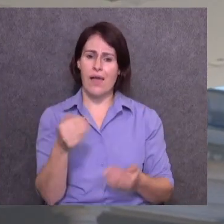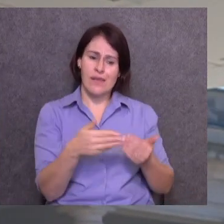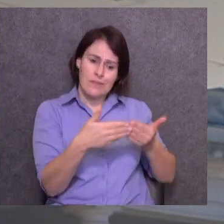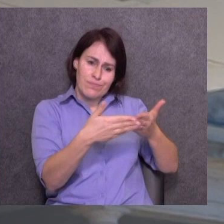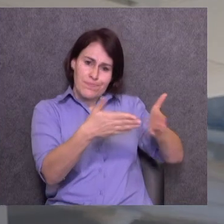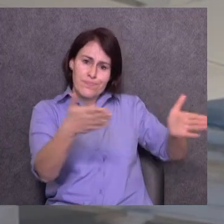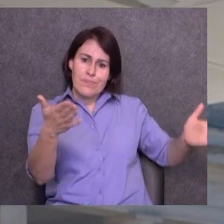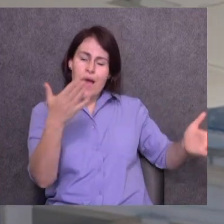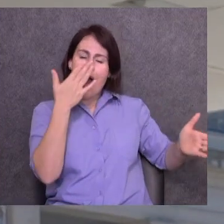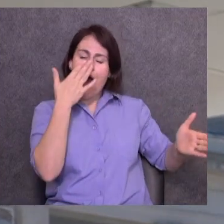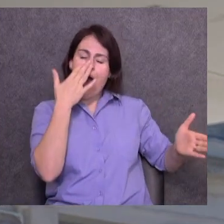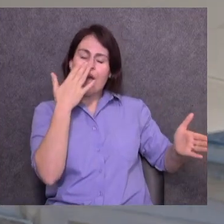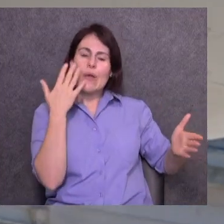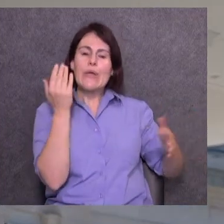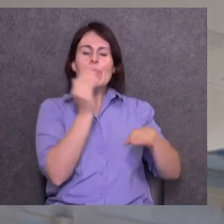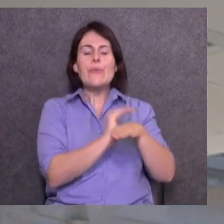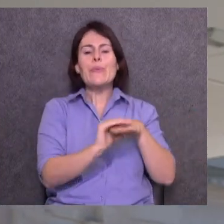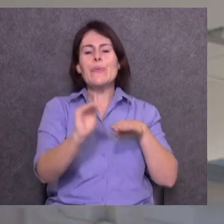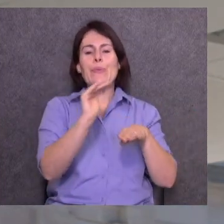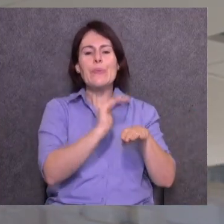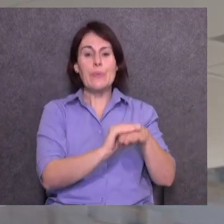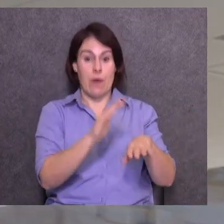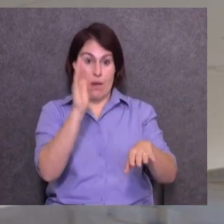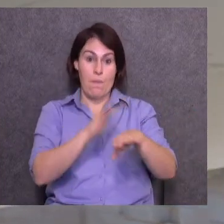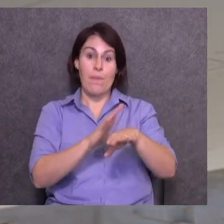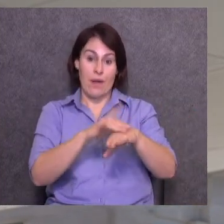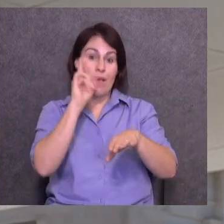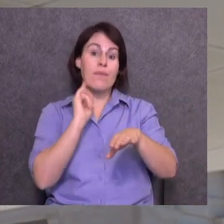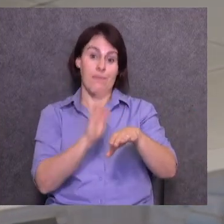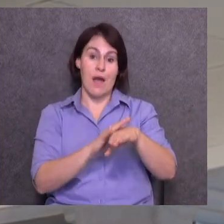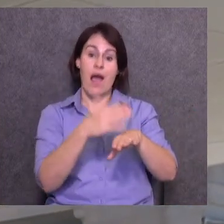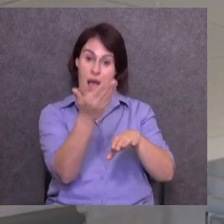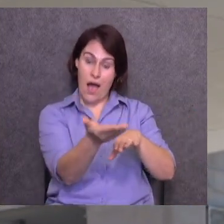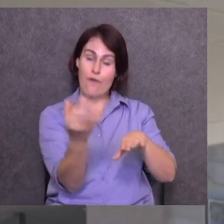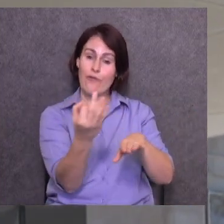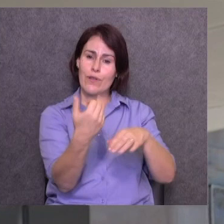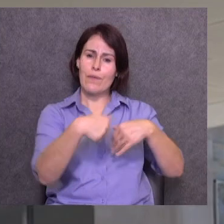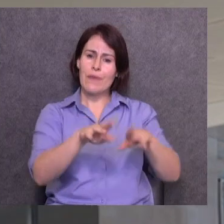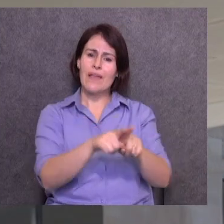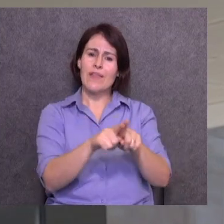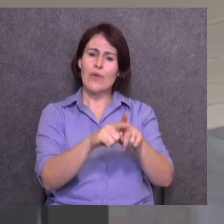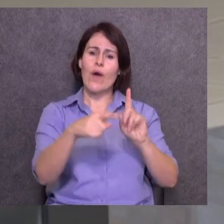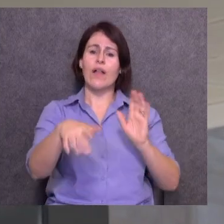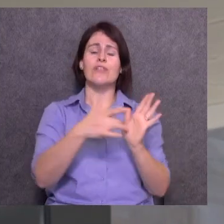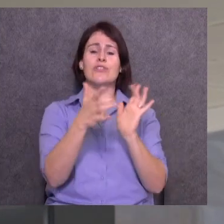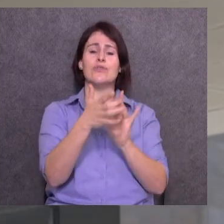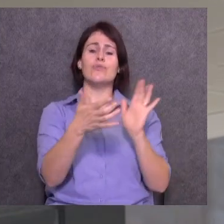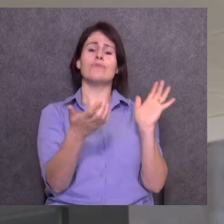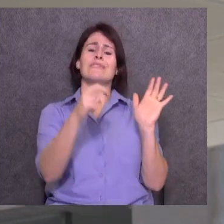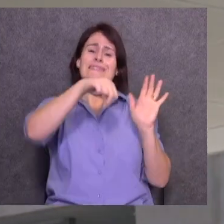perfume afetuoso da pecadora derramado nos pés de Jesus.